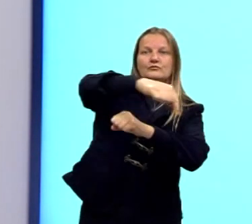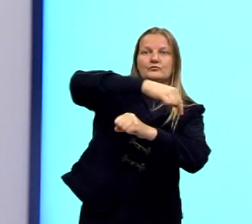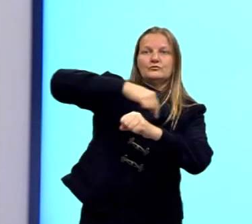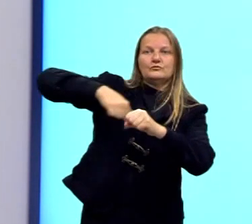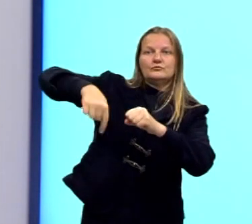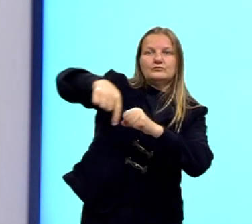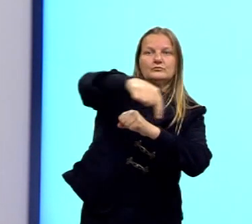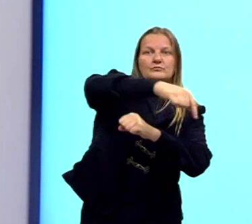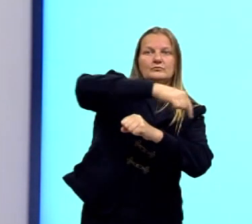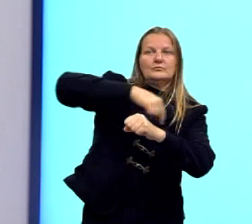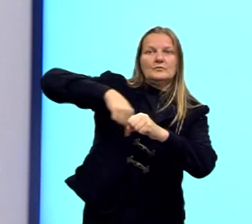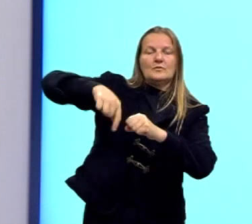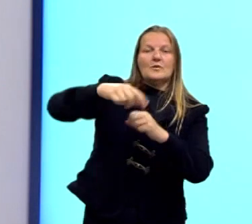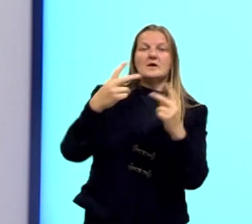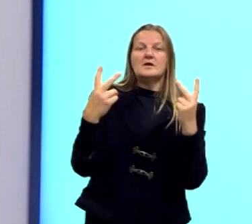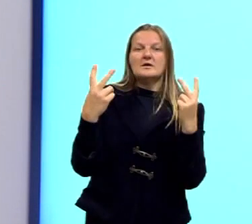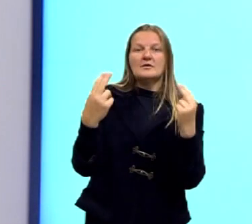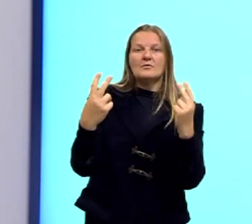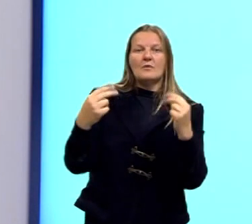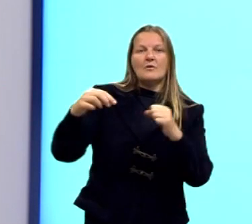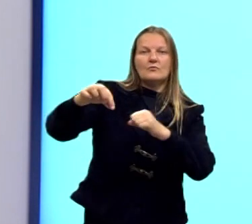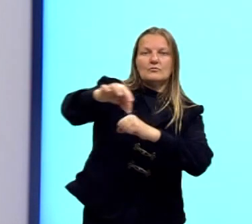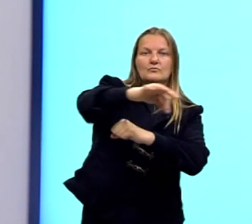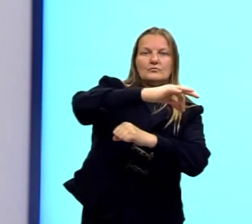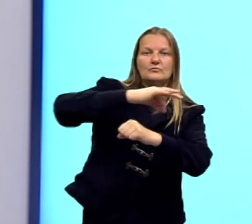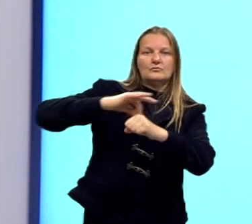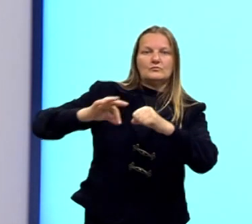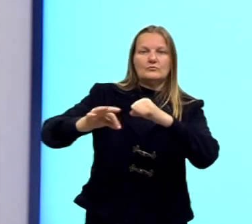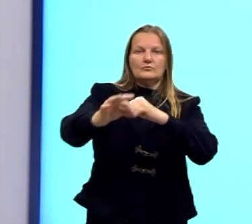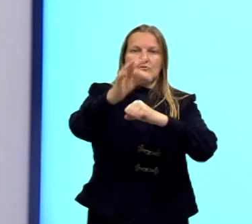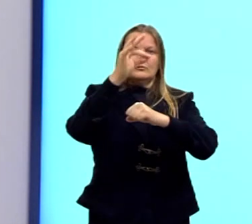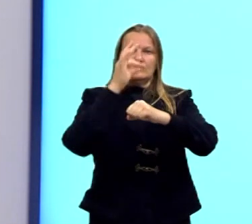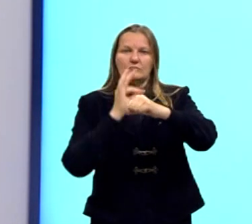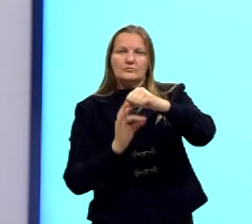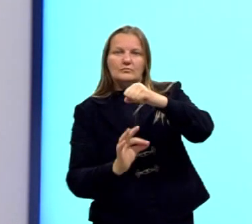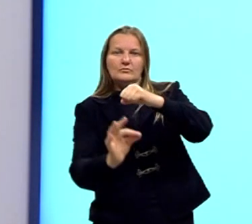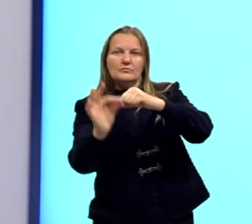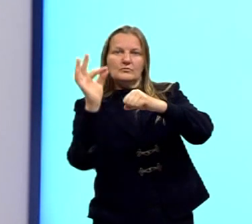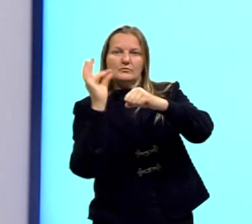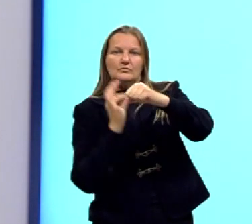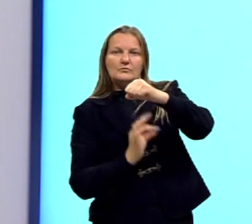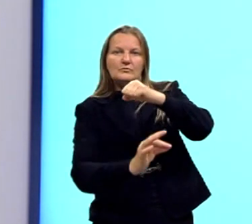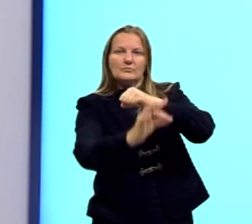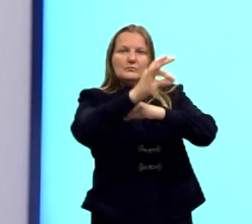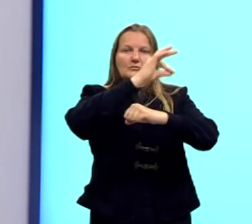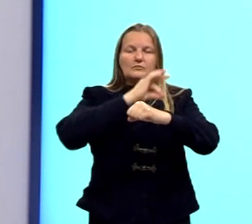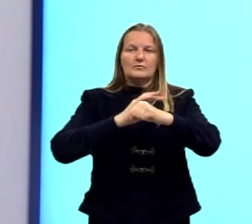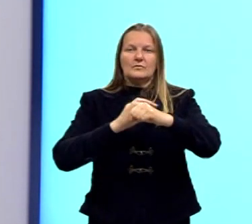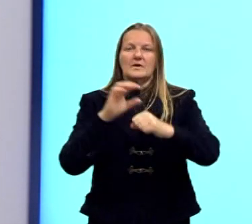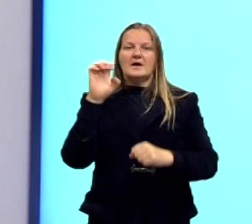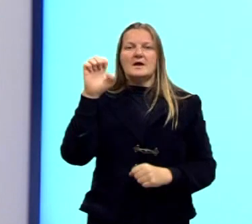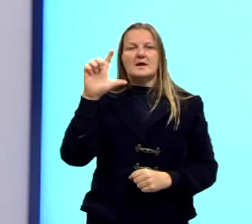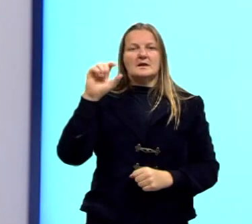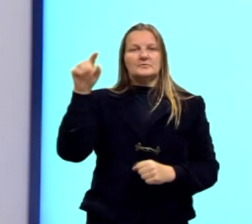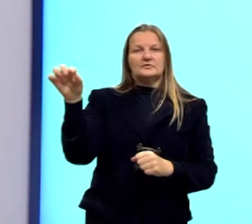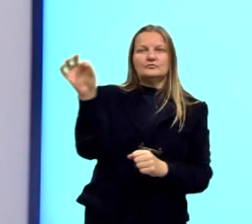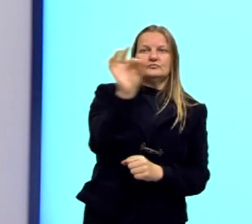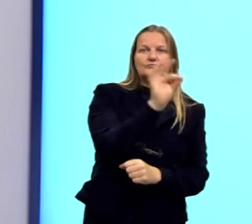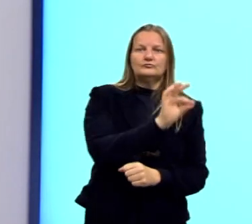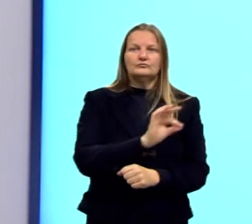que é quase sempre um movimento que a gente consegue prever é um movimento de elipse Tá